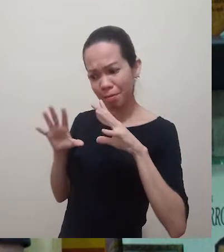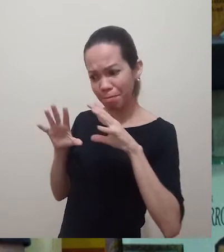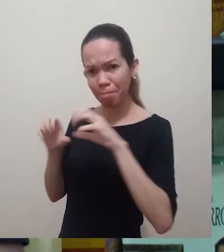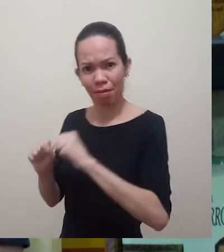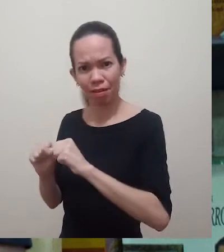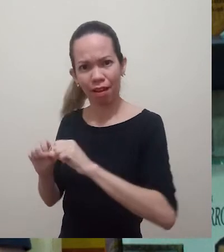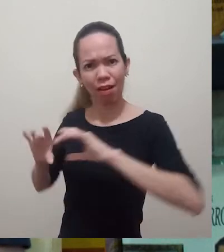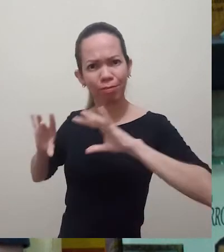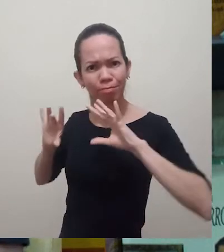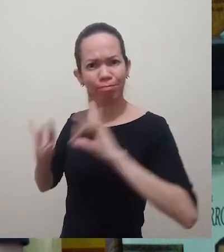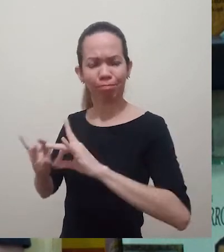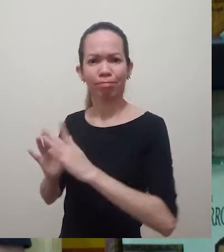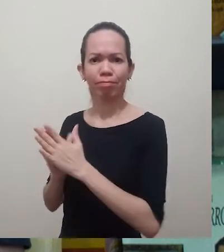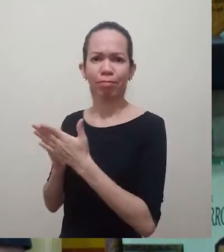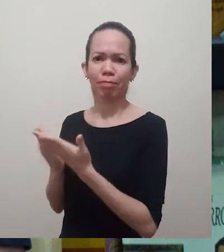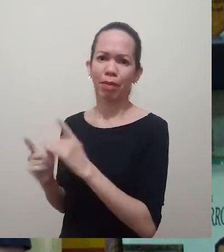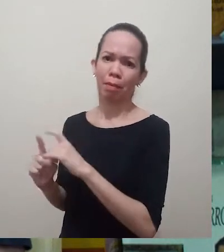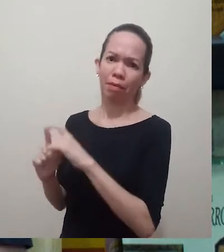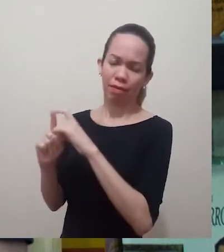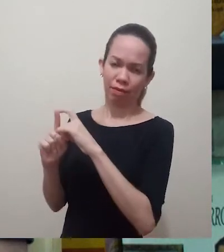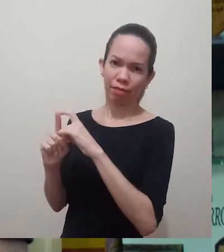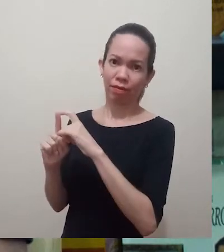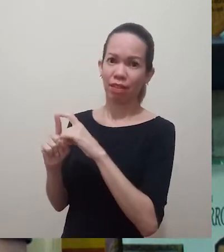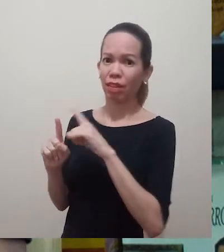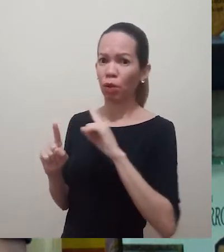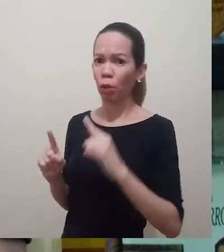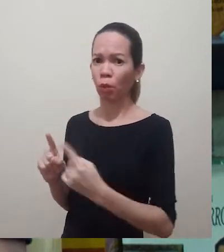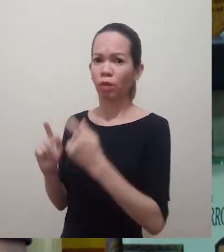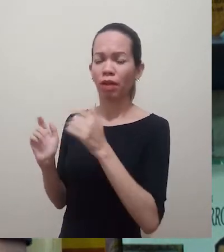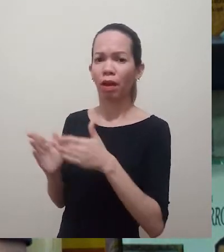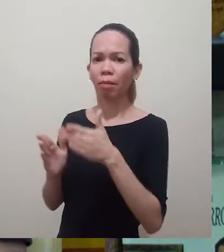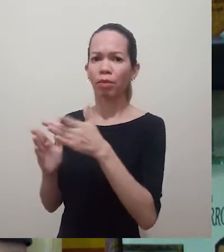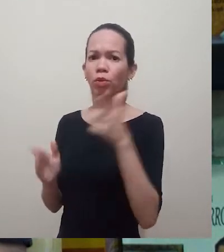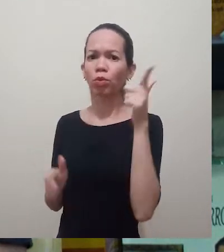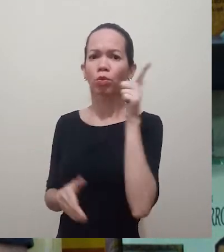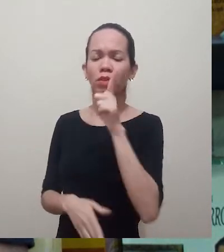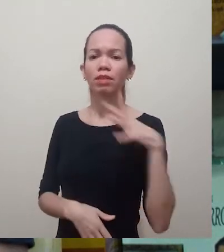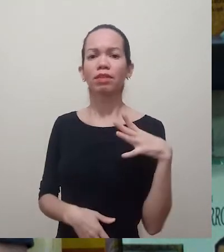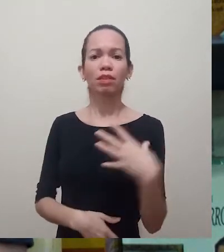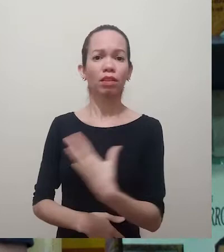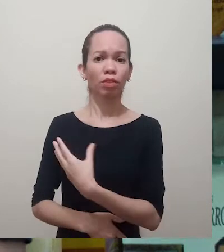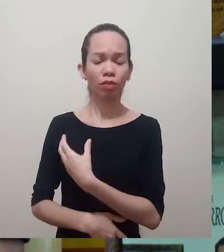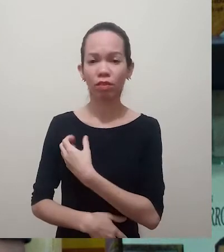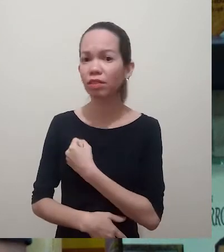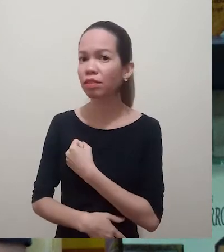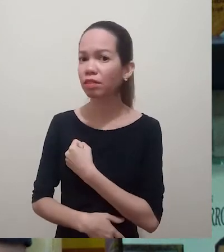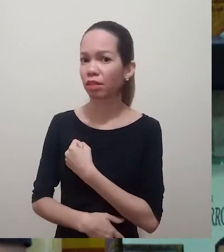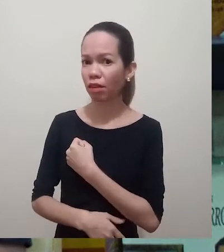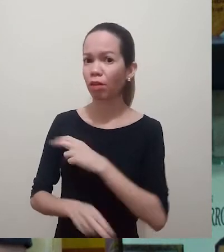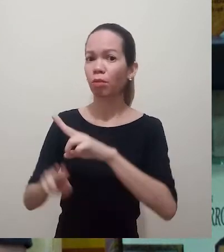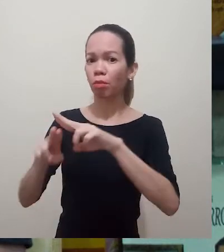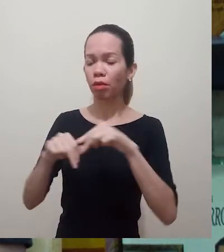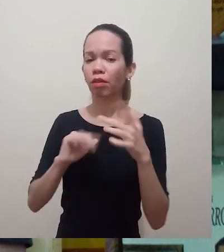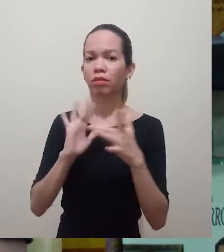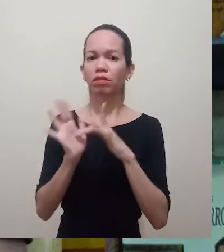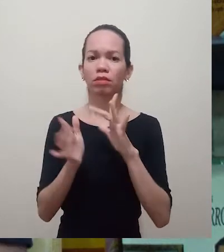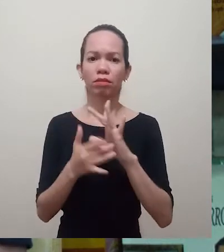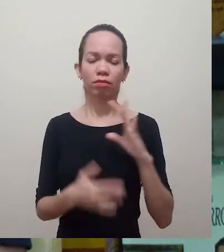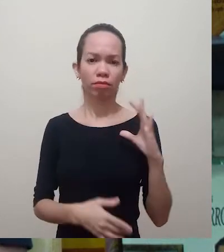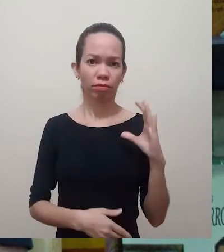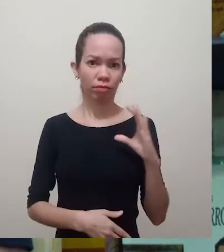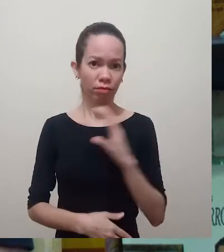ela é o único canal para que o homem seja salvo e o único canal para que o homem seja salvo por intermédio de jesus